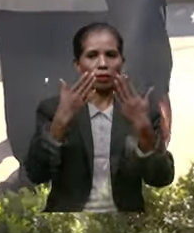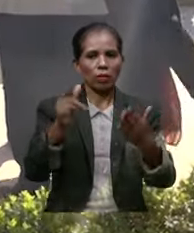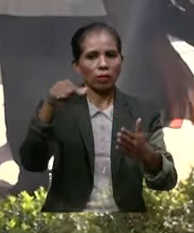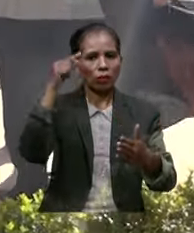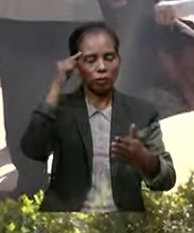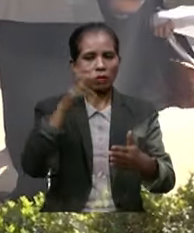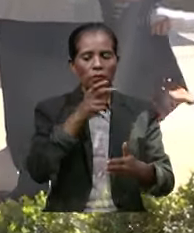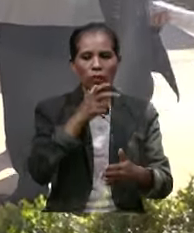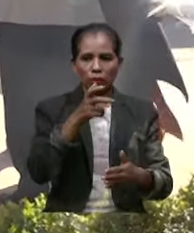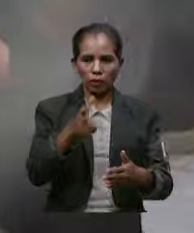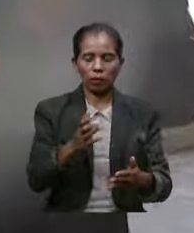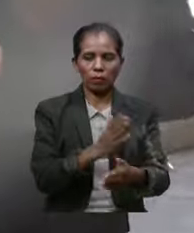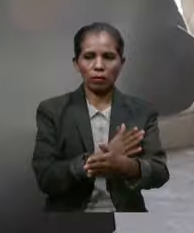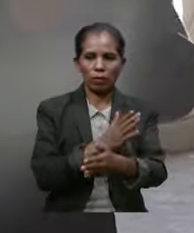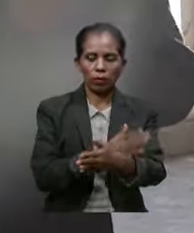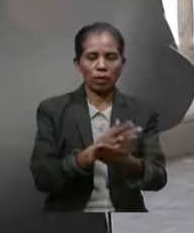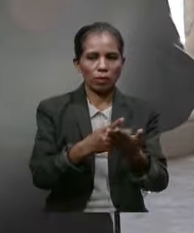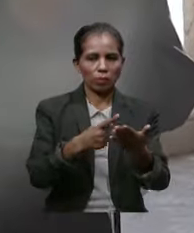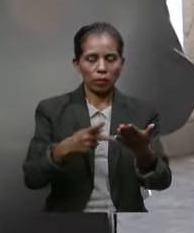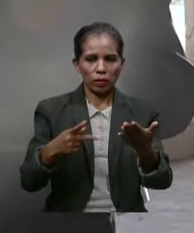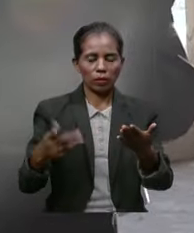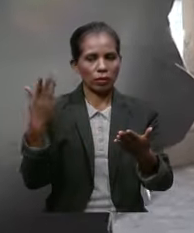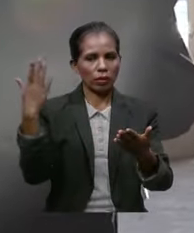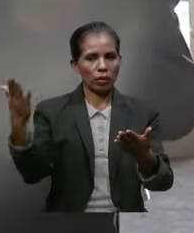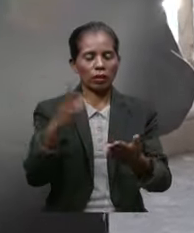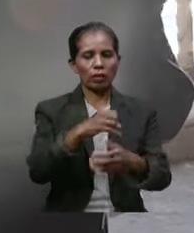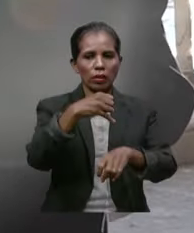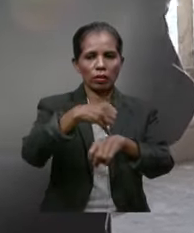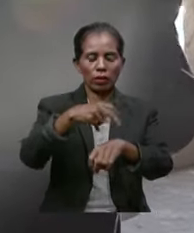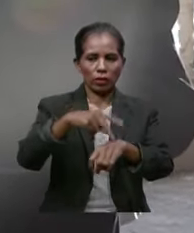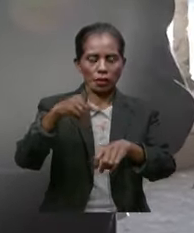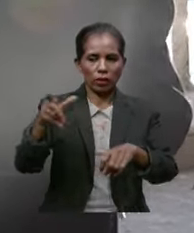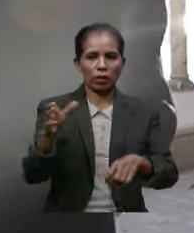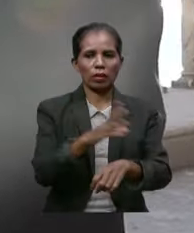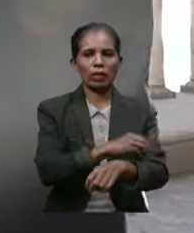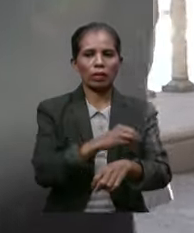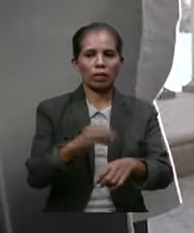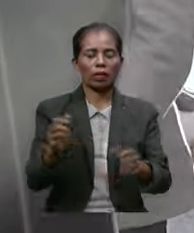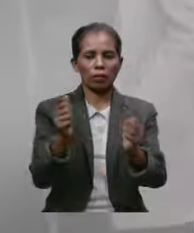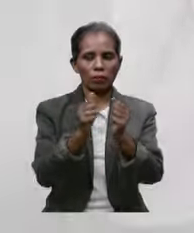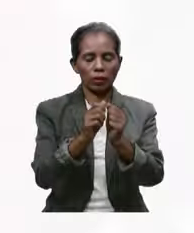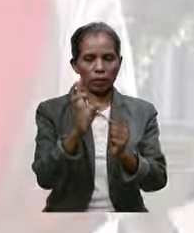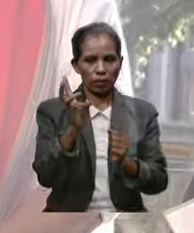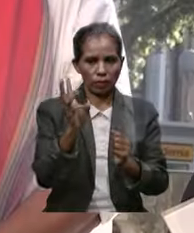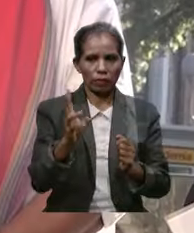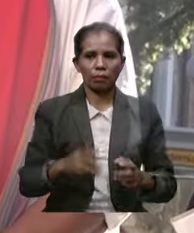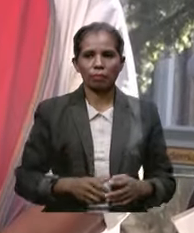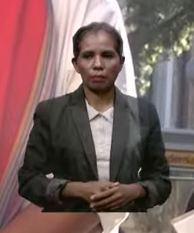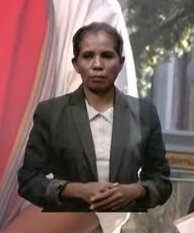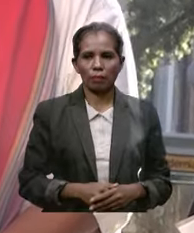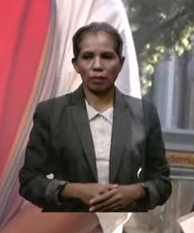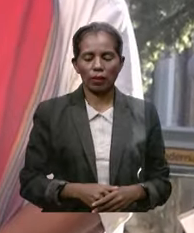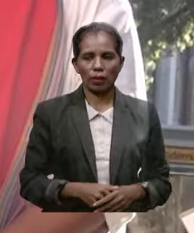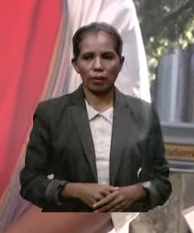Portugal, também promove o projeto Greenhouse e a exposição internacional Arte Contemporânea Badala Nenulne. Que permitem ainda